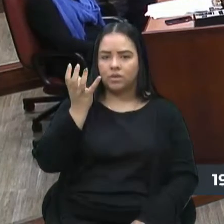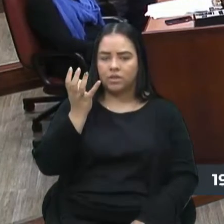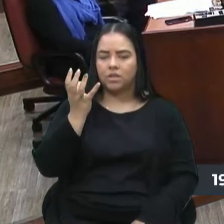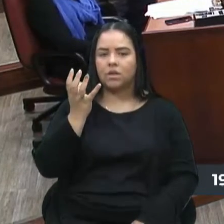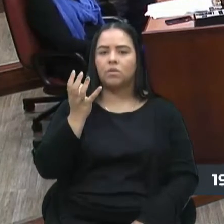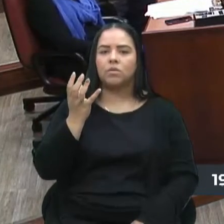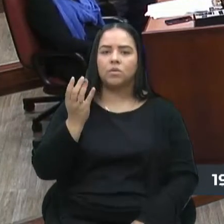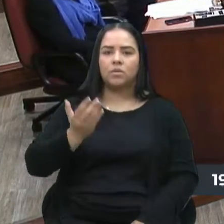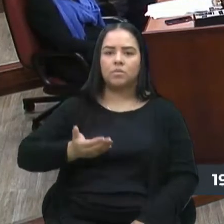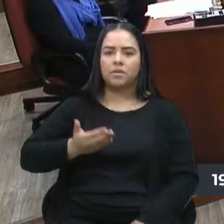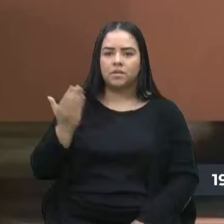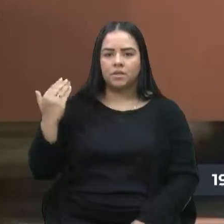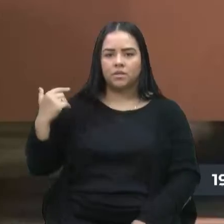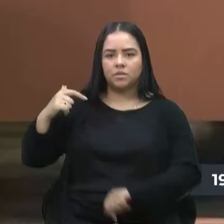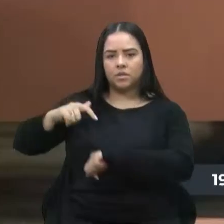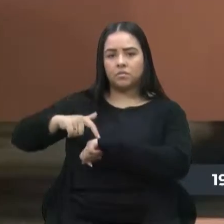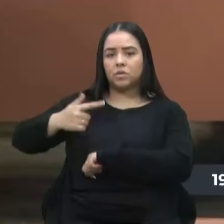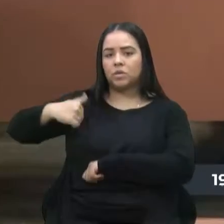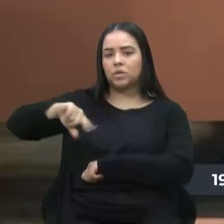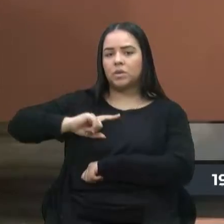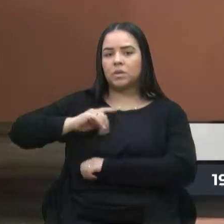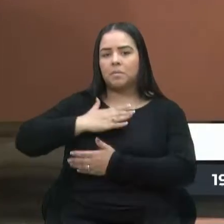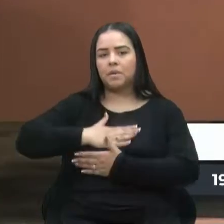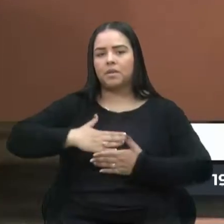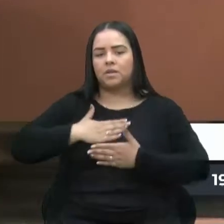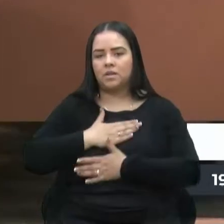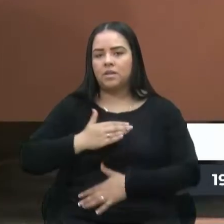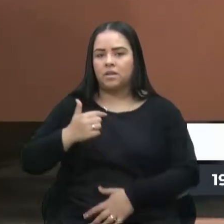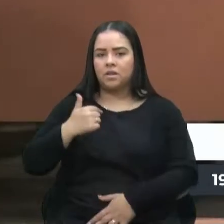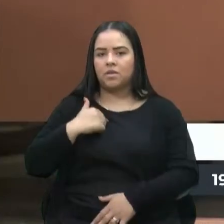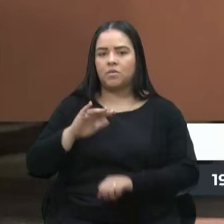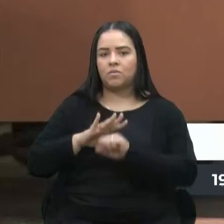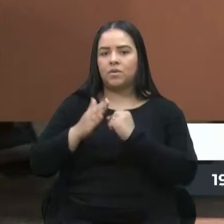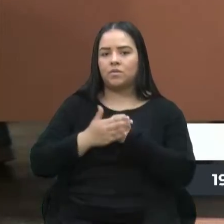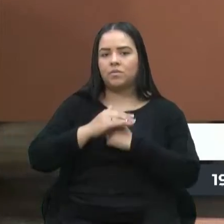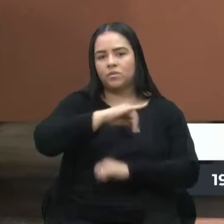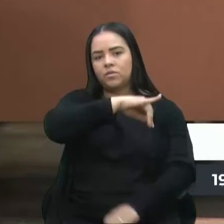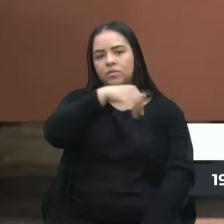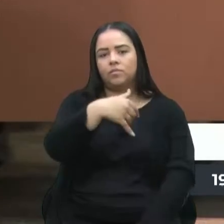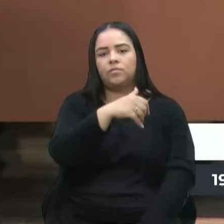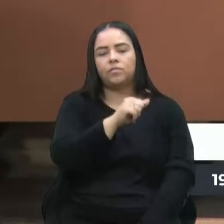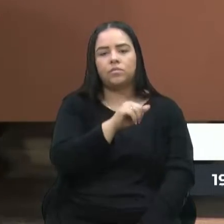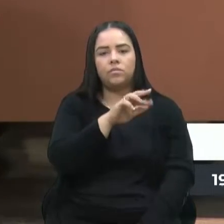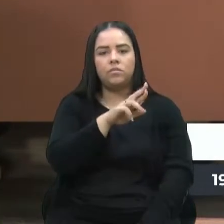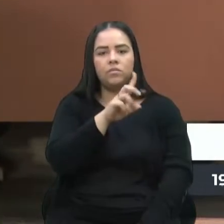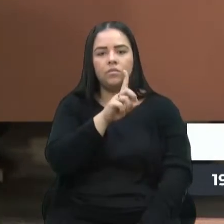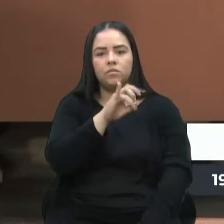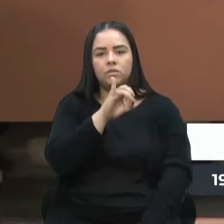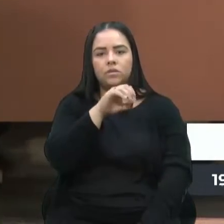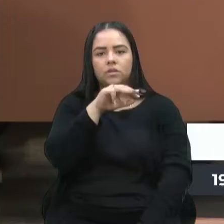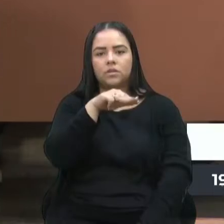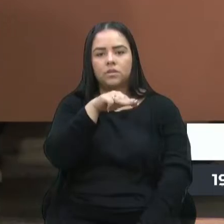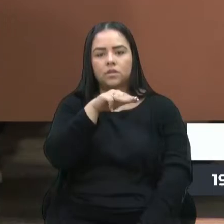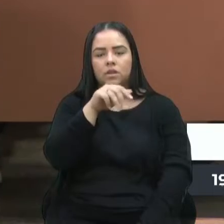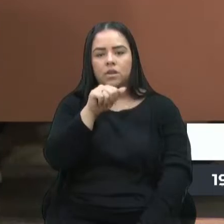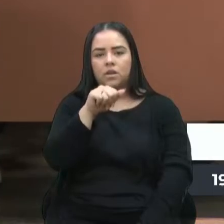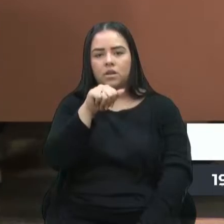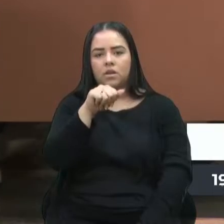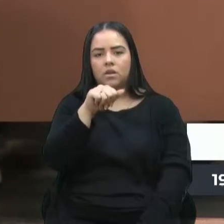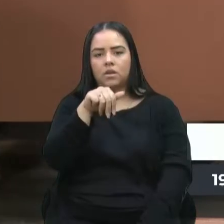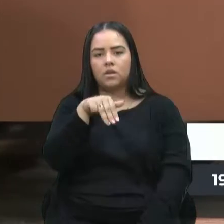a nós tivemos o privilégio Eu particularmente moro no bairro Jardim América e a precursora